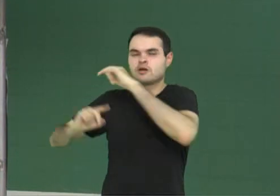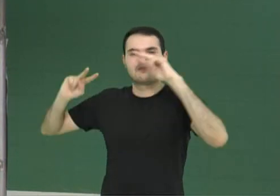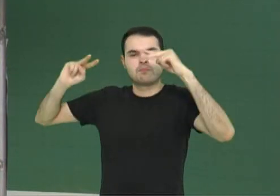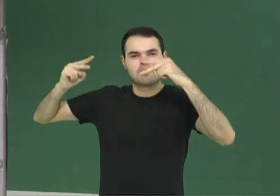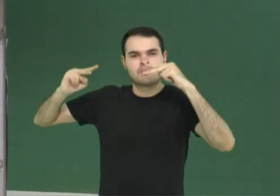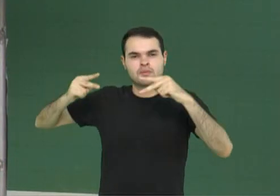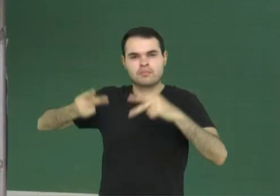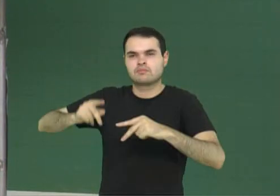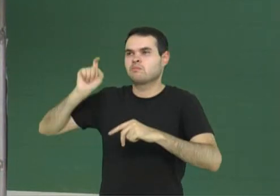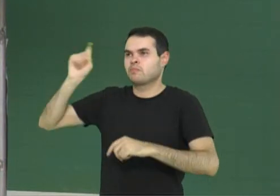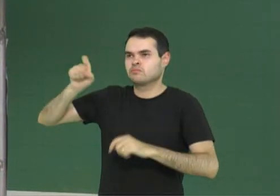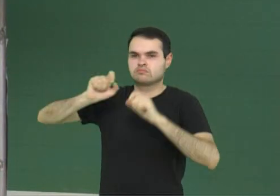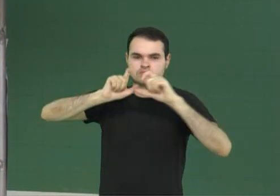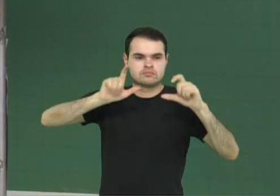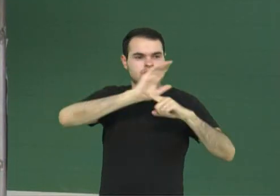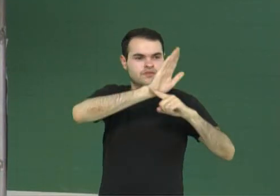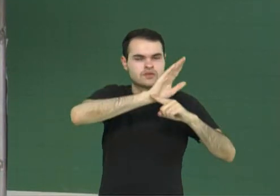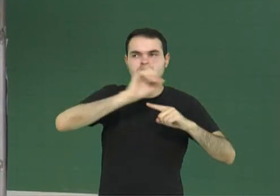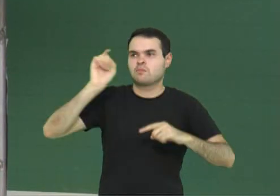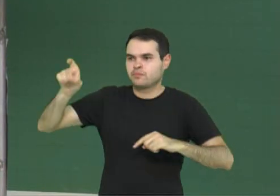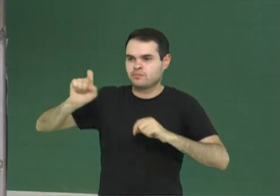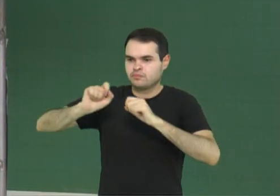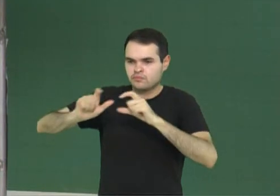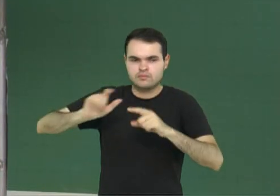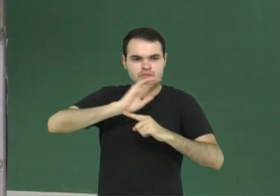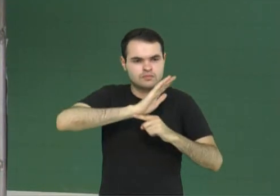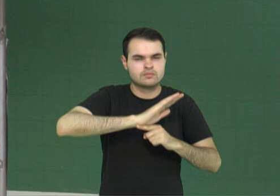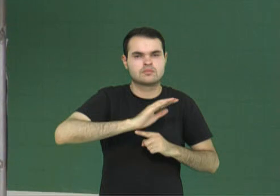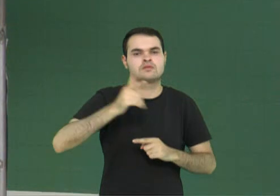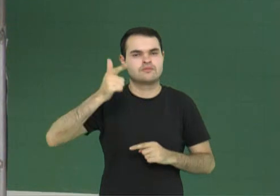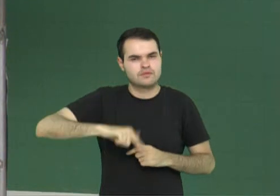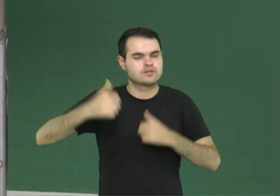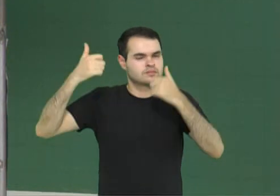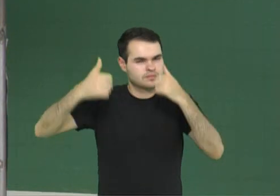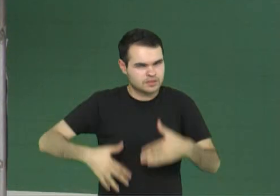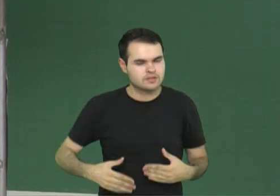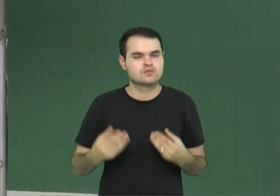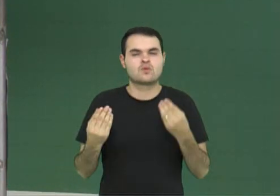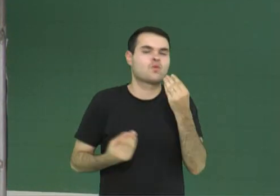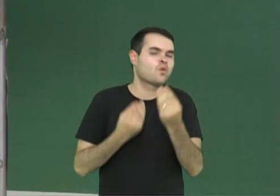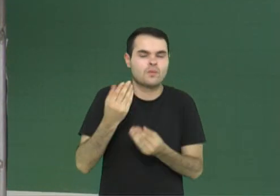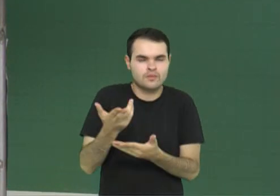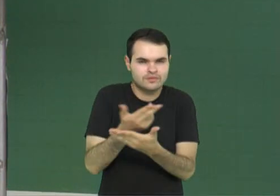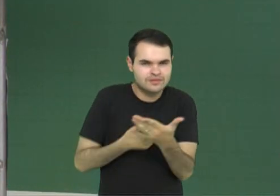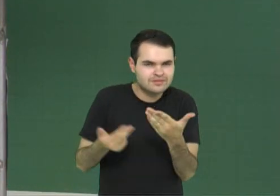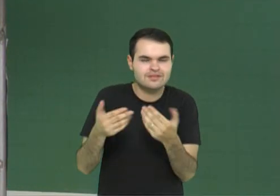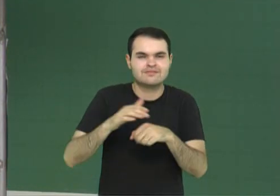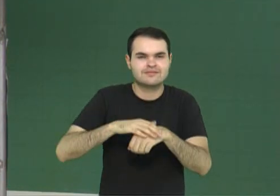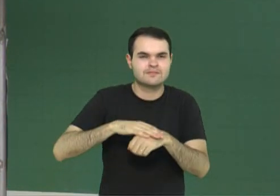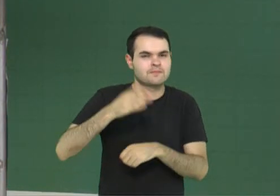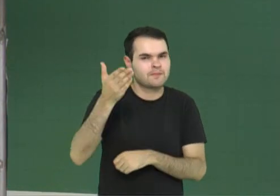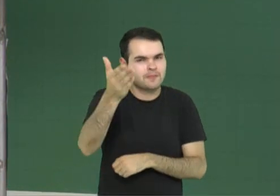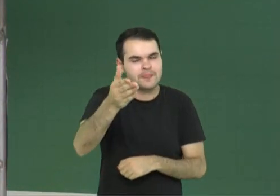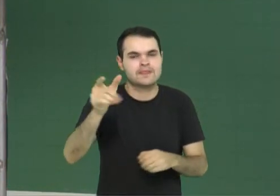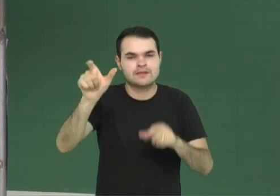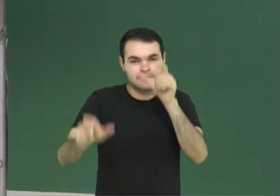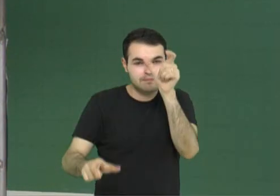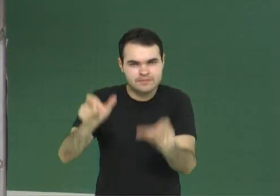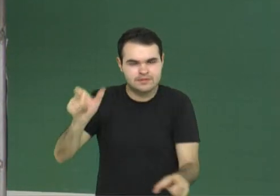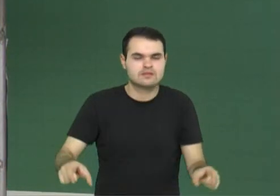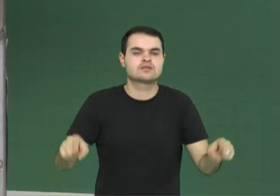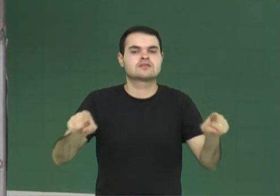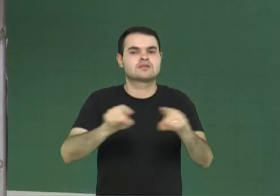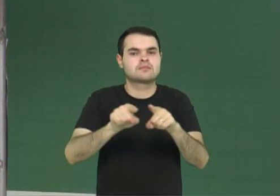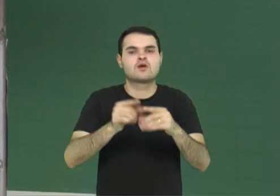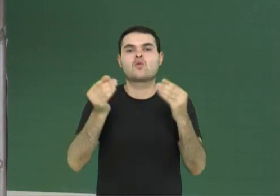uns vídeos bem interessantes, um falando sobre a Gibiteca, mais uma explicação de como desenhar o seu personagem e mais uma explicação de como